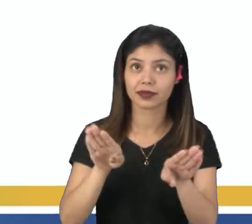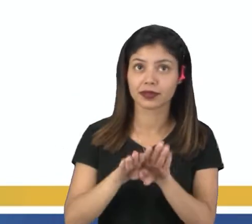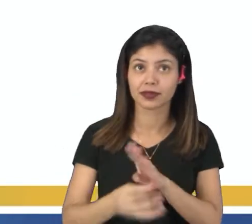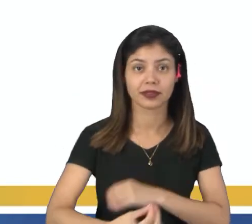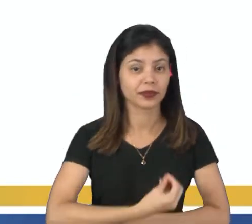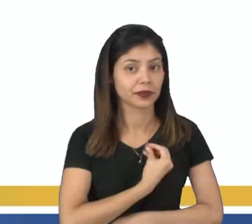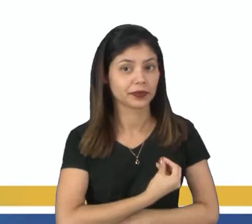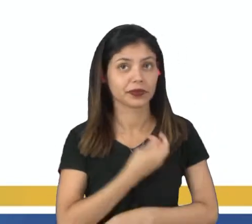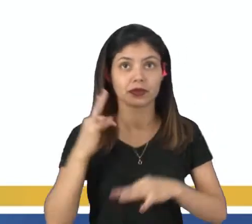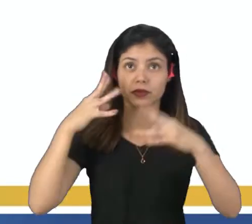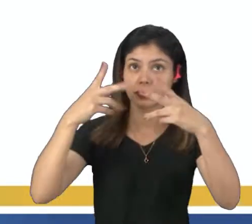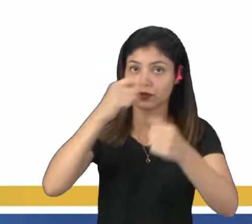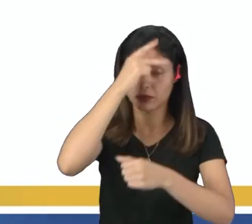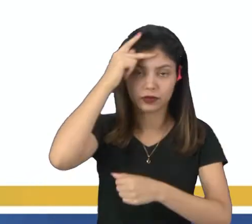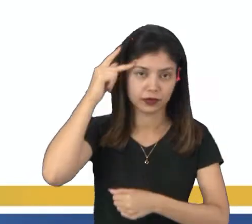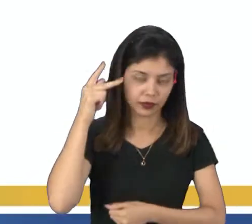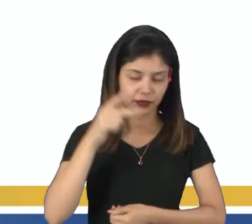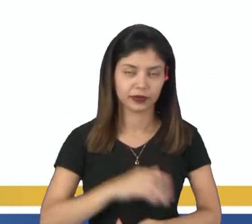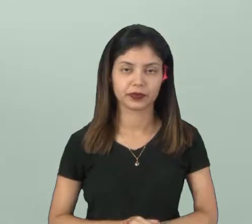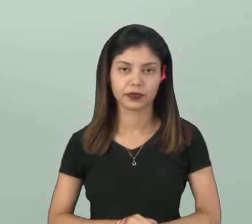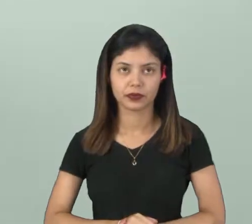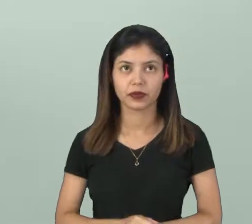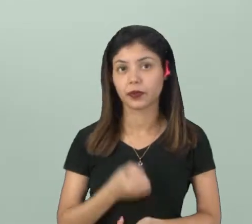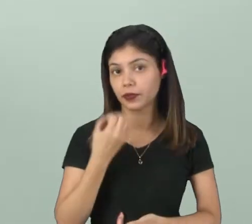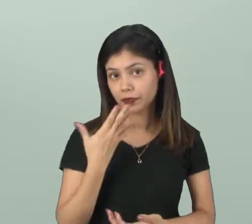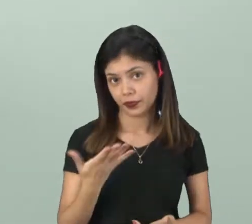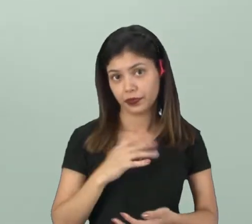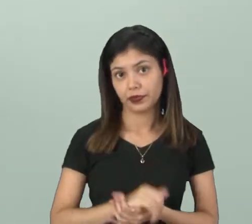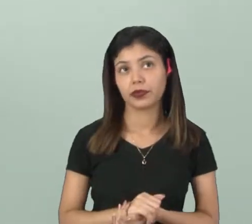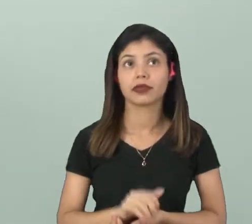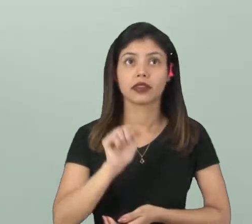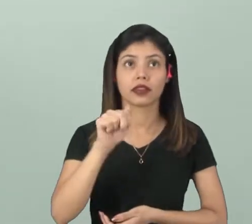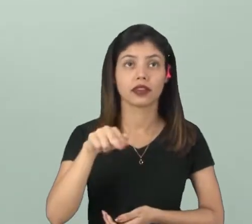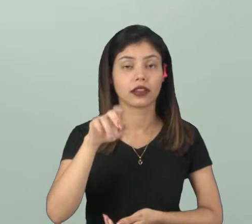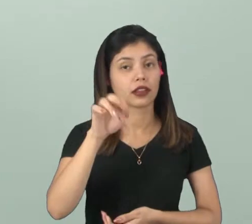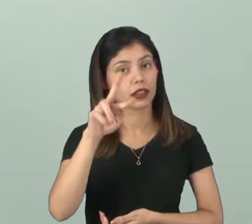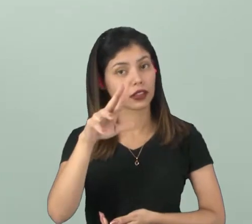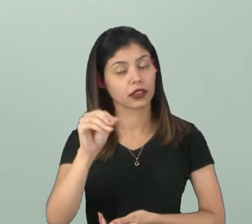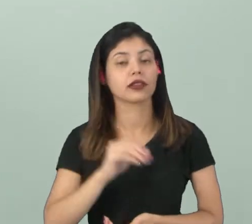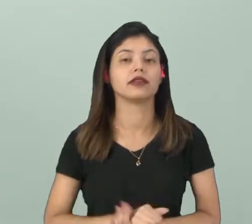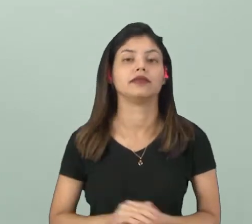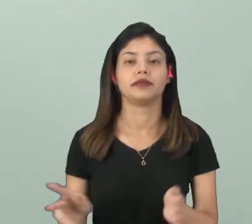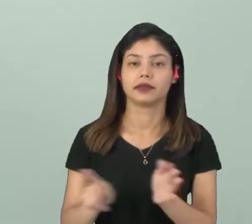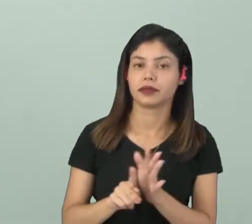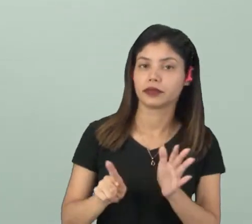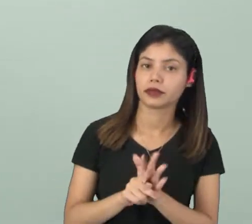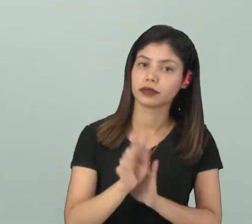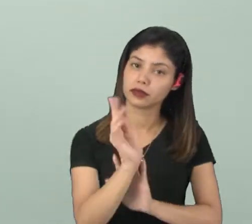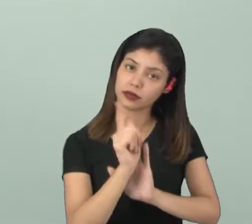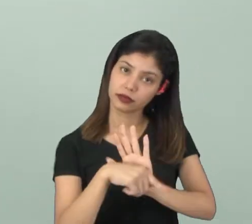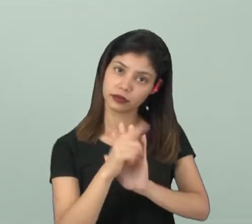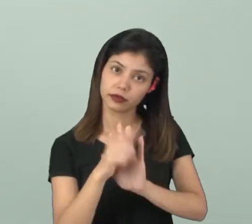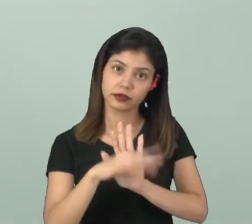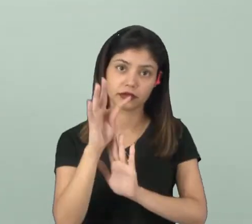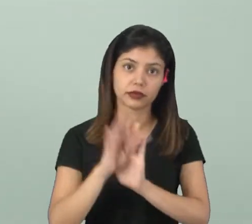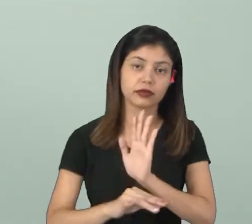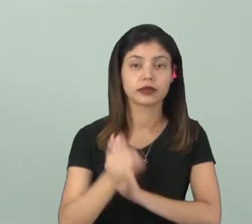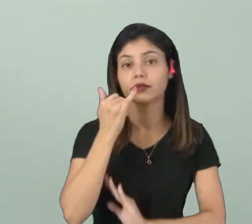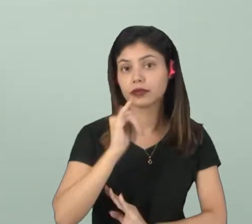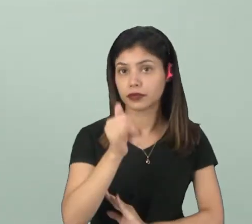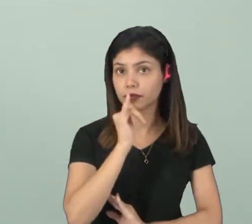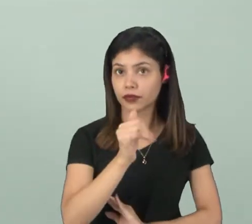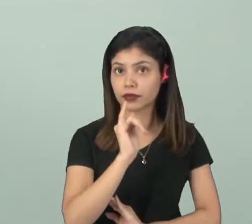vida cotidiana de todas as pessoas. Bom, as anedotas, elas pertencem ao tipo textual